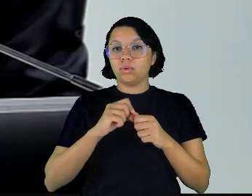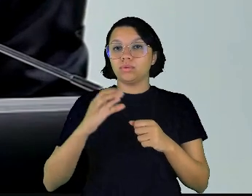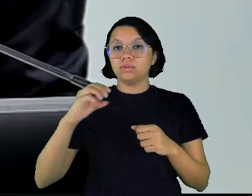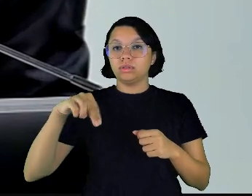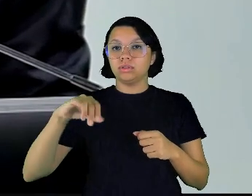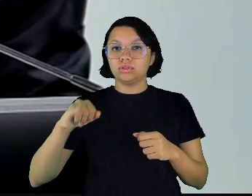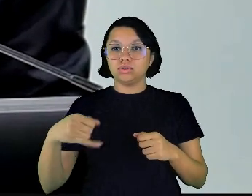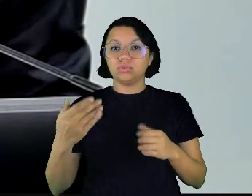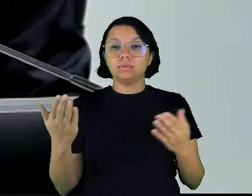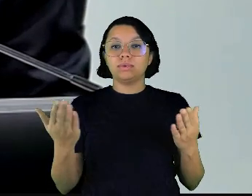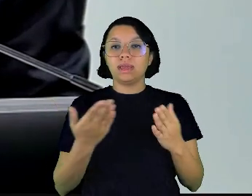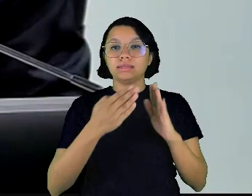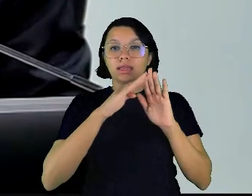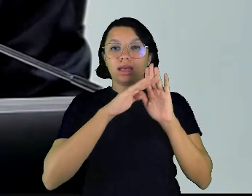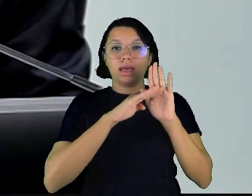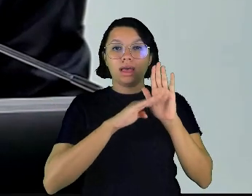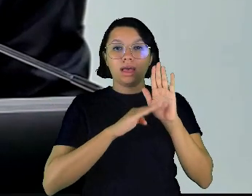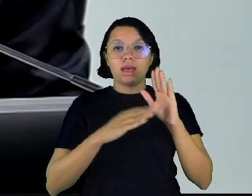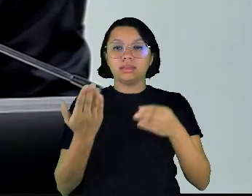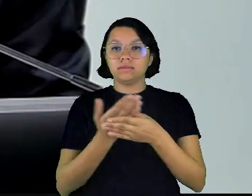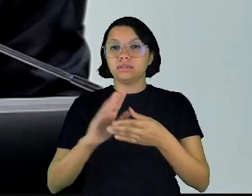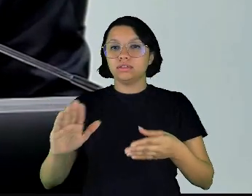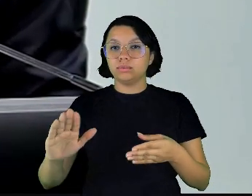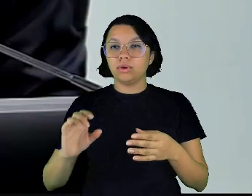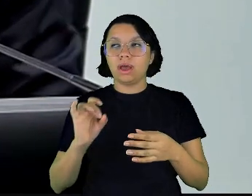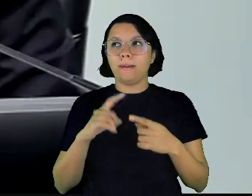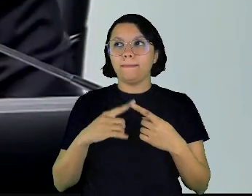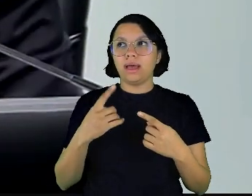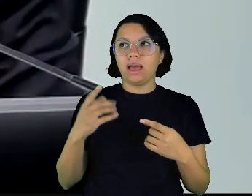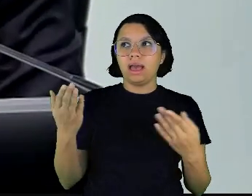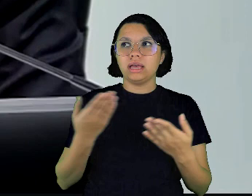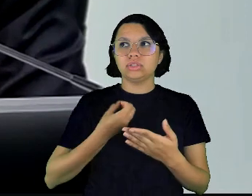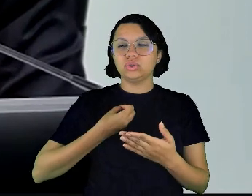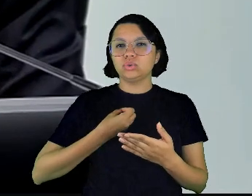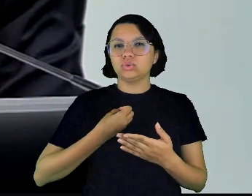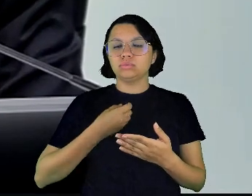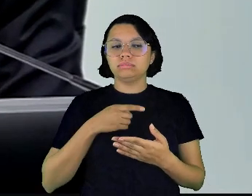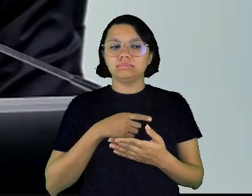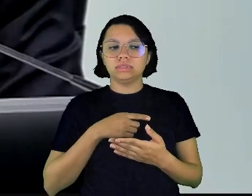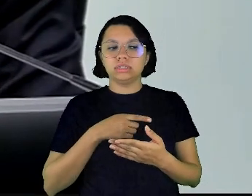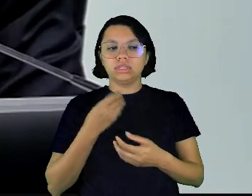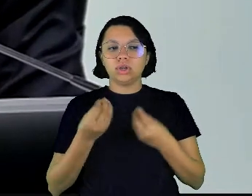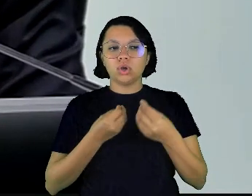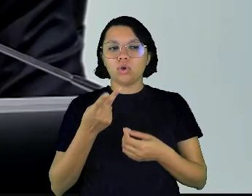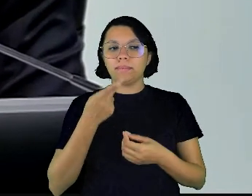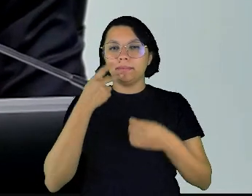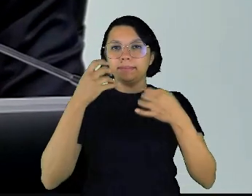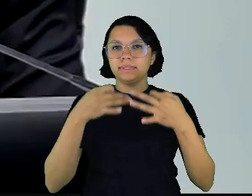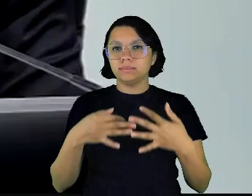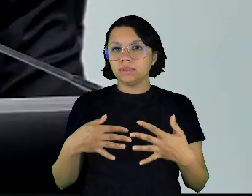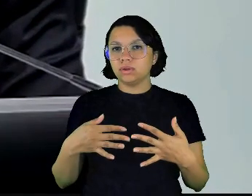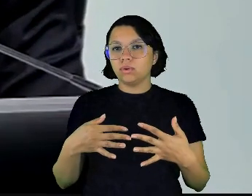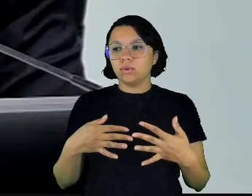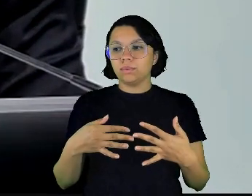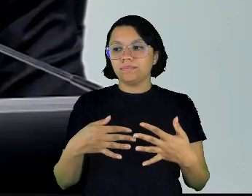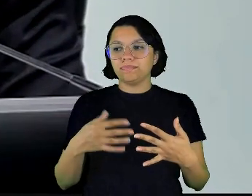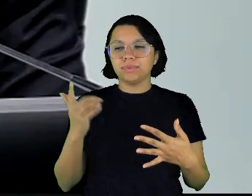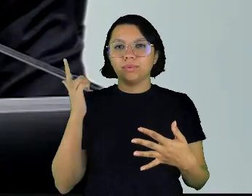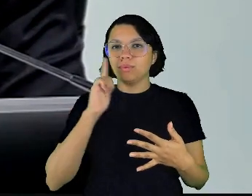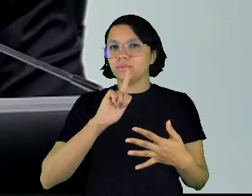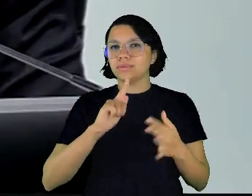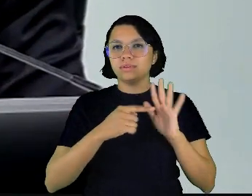essa classificação do processo. Só que os números ali, como o Paulo me explicou, eles não conseguiram